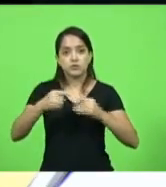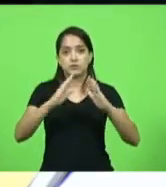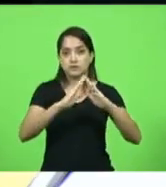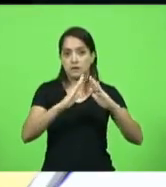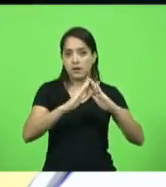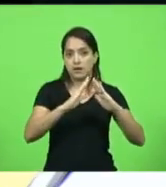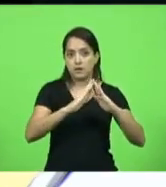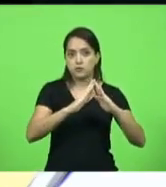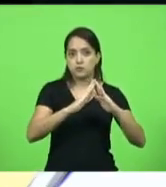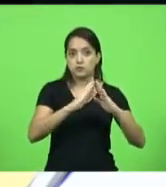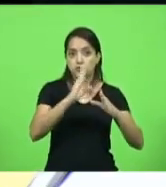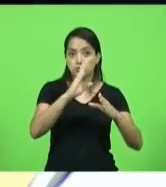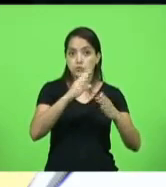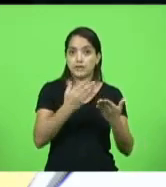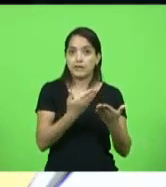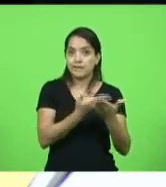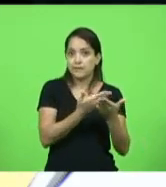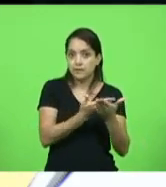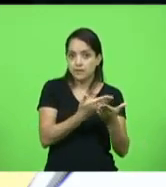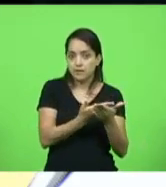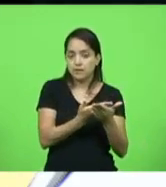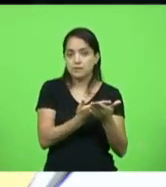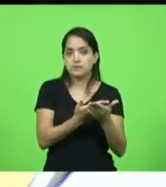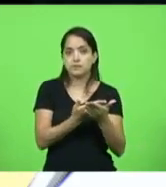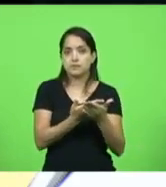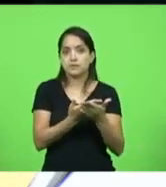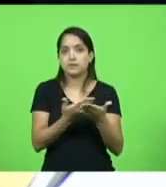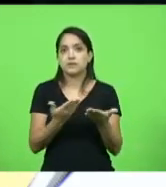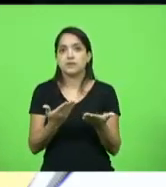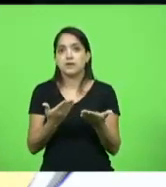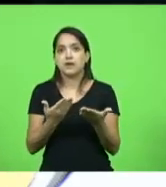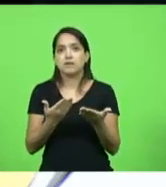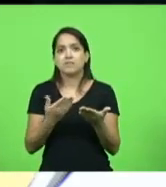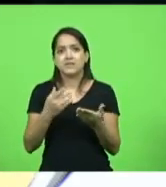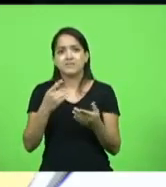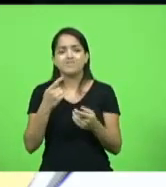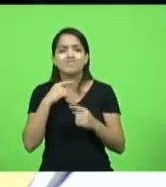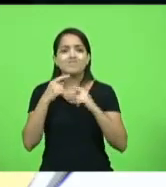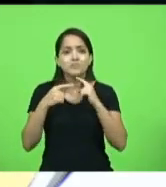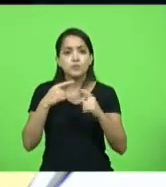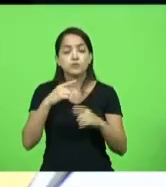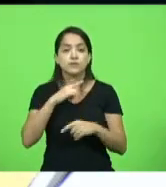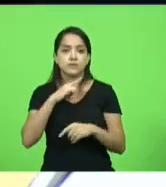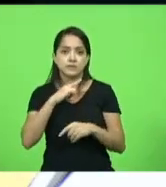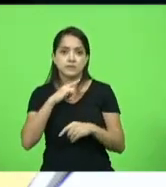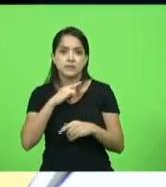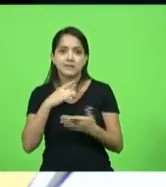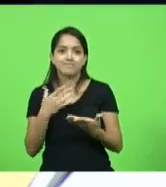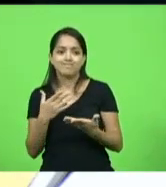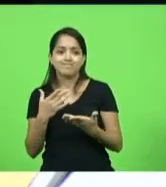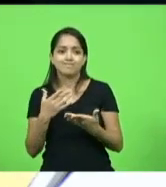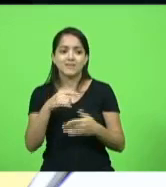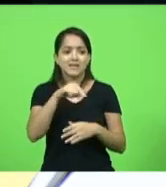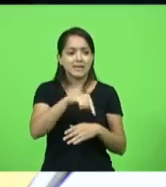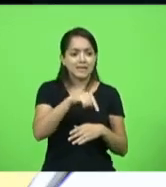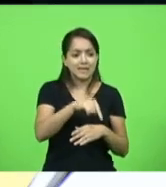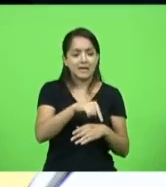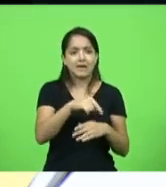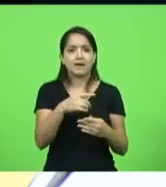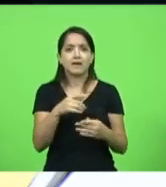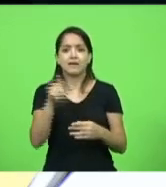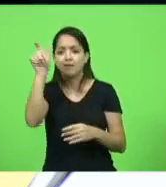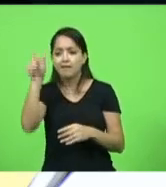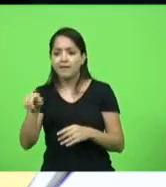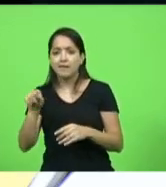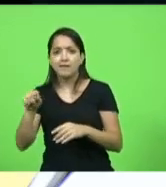dessa forma repentina, porque nós temos muitas dúvidas. Ah, vai colocar o aluno em casa, quem vai